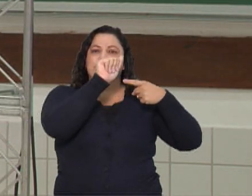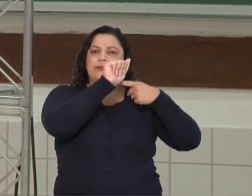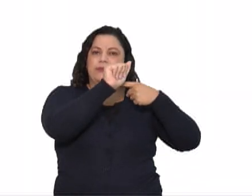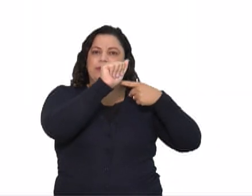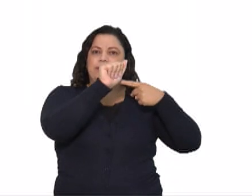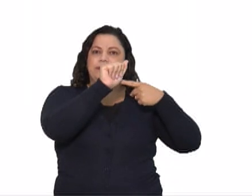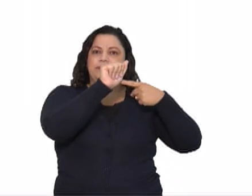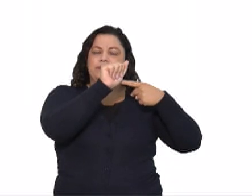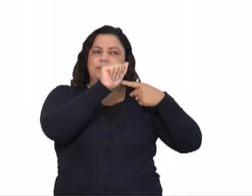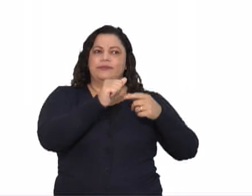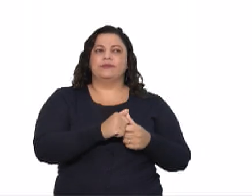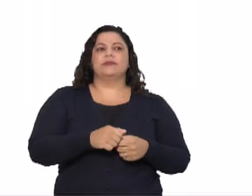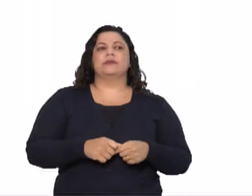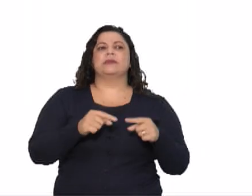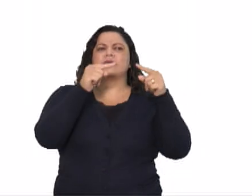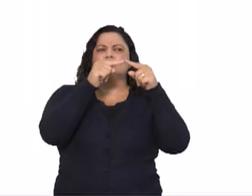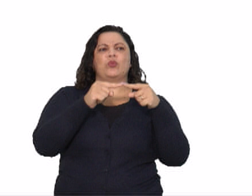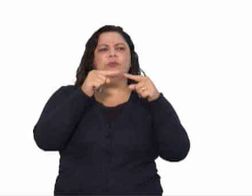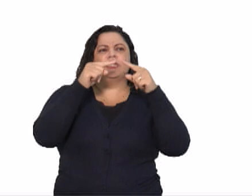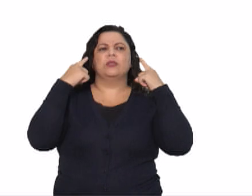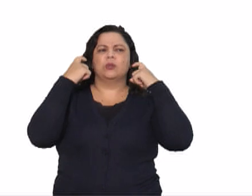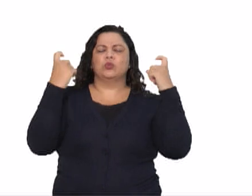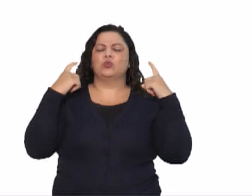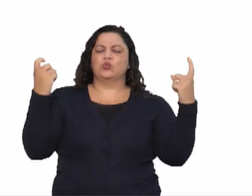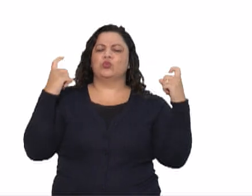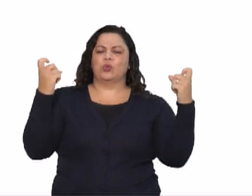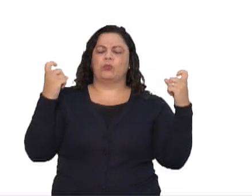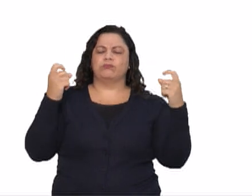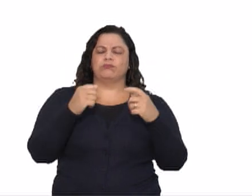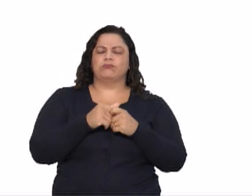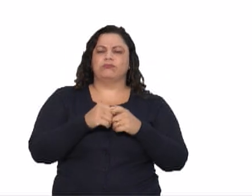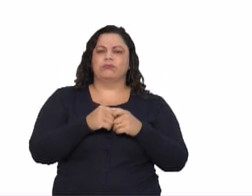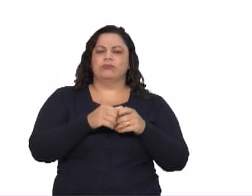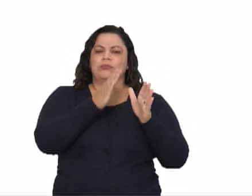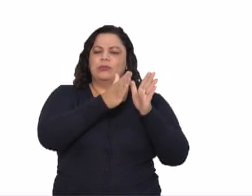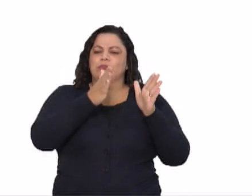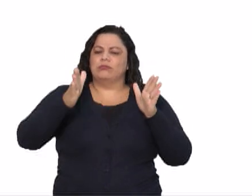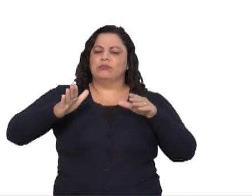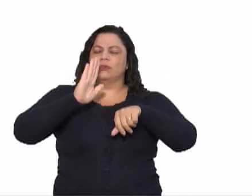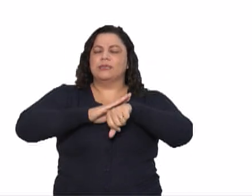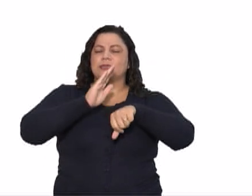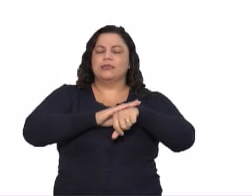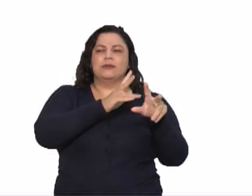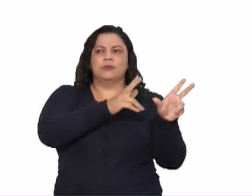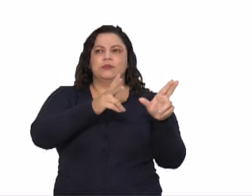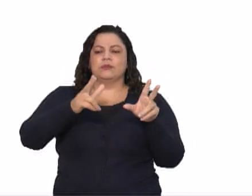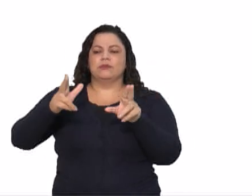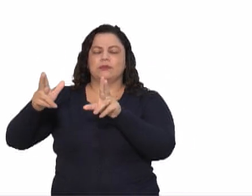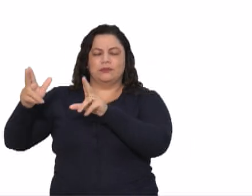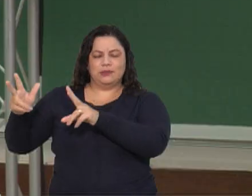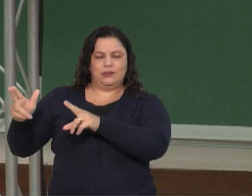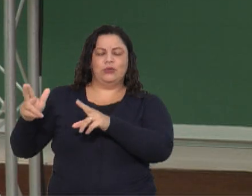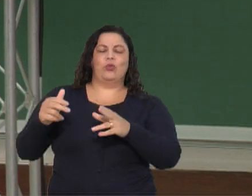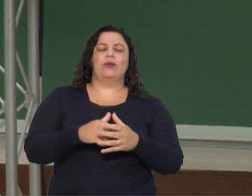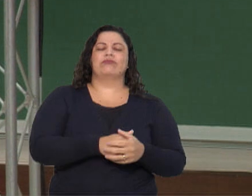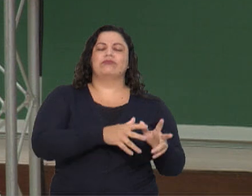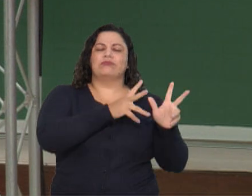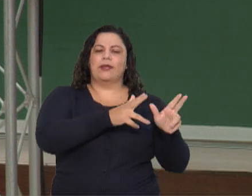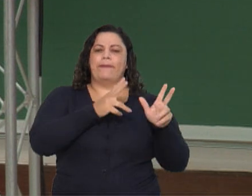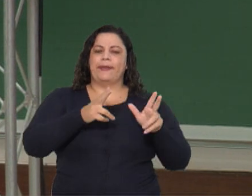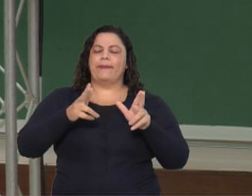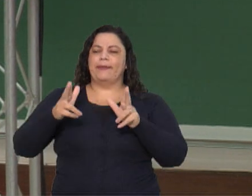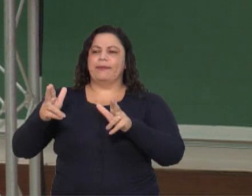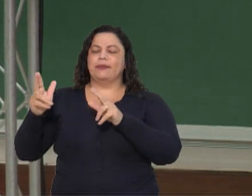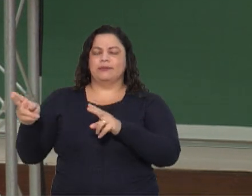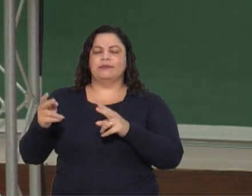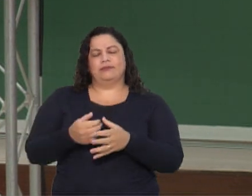alternativa correta é A, uma combinação de sons emitidos ao mesmo tempo. Sons em simultâneo, foi o que a gente